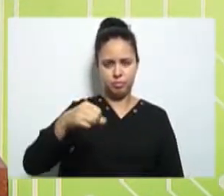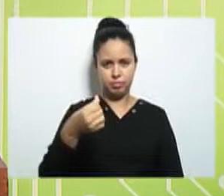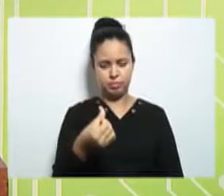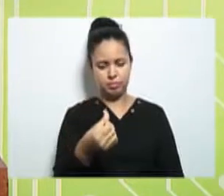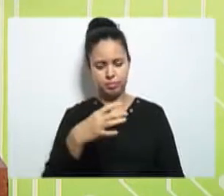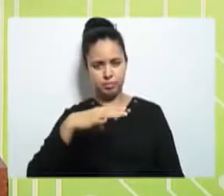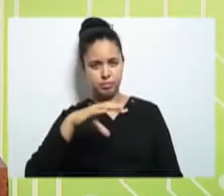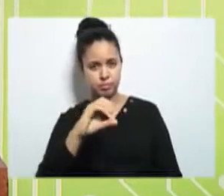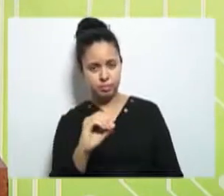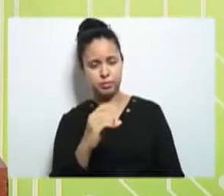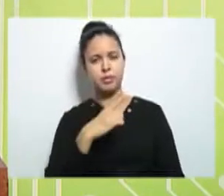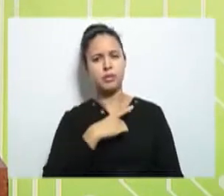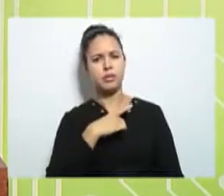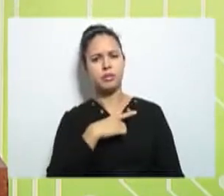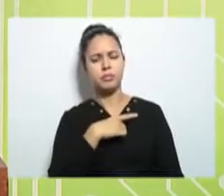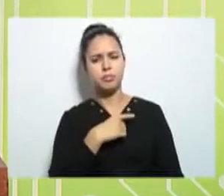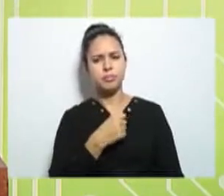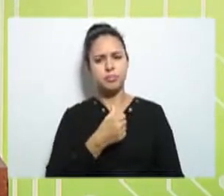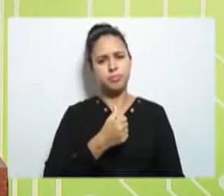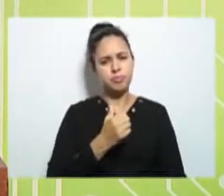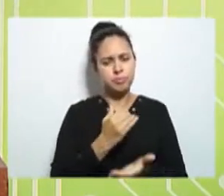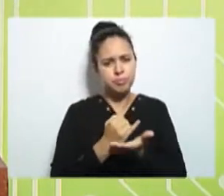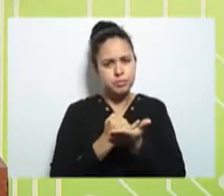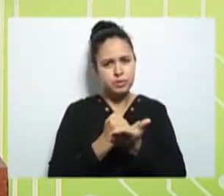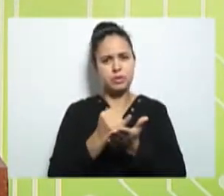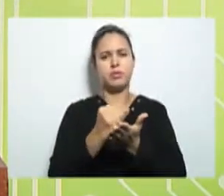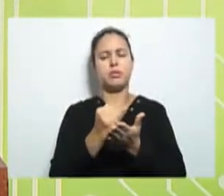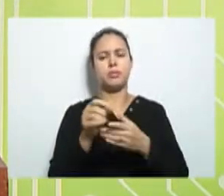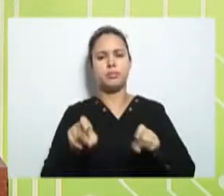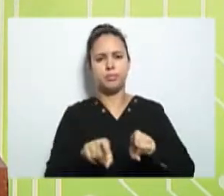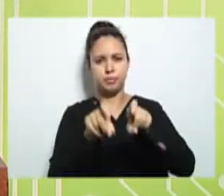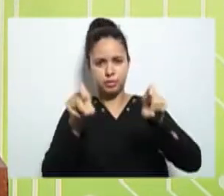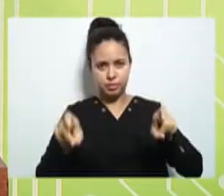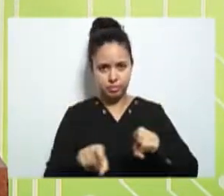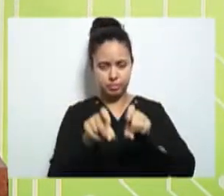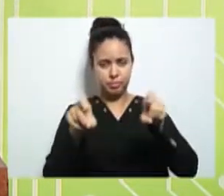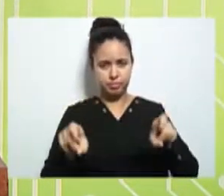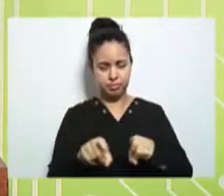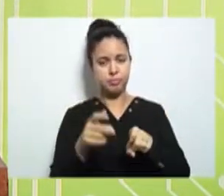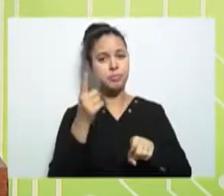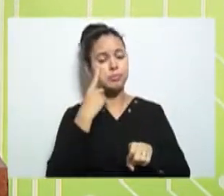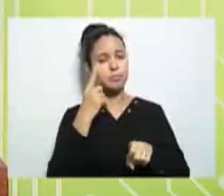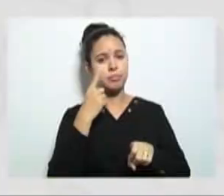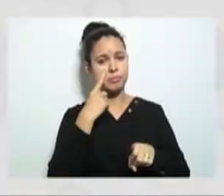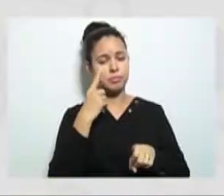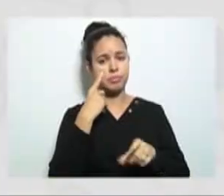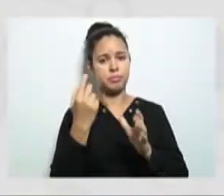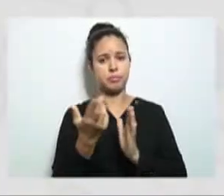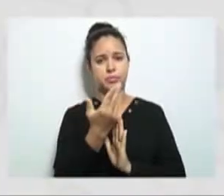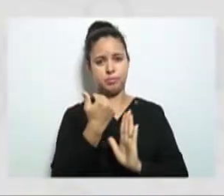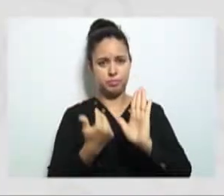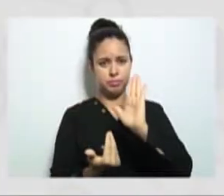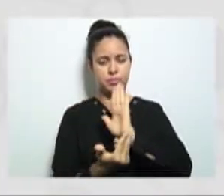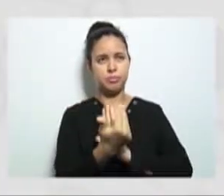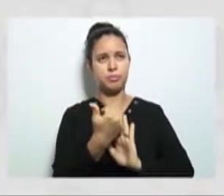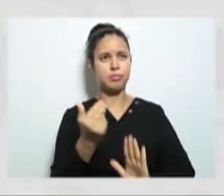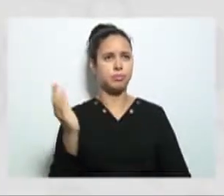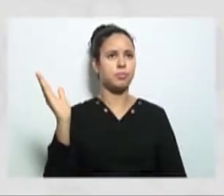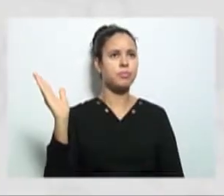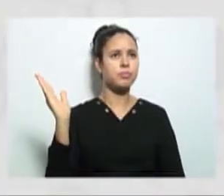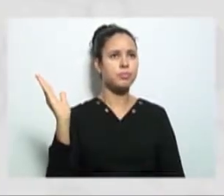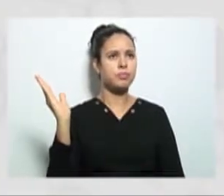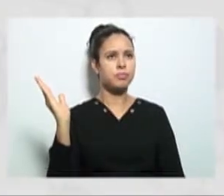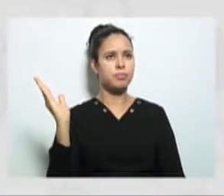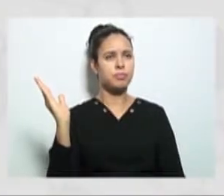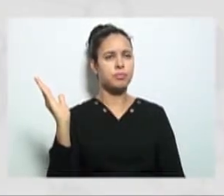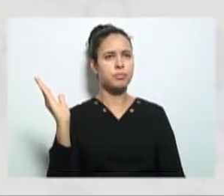construções dos primeiros computadores comerciais, que eram algo gigantesco. Bora dar uma olhada aqui no nosso slide em relação